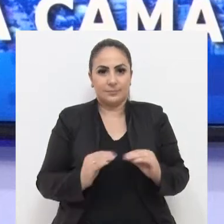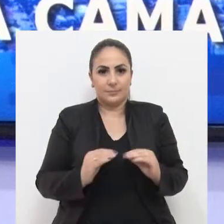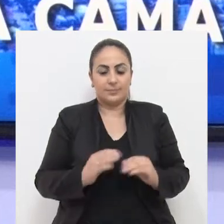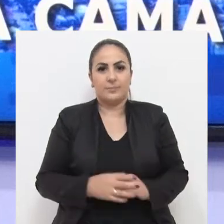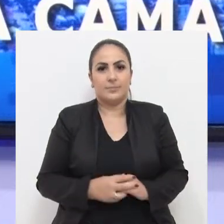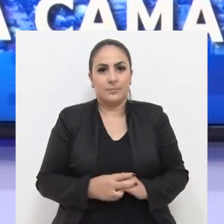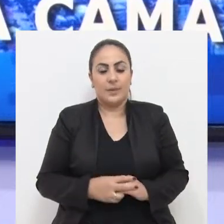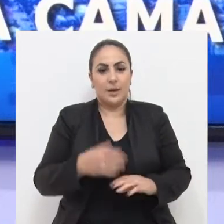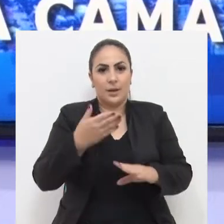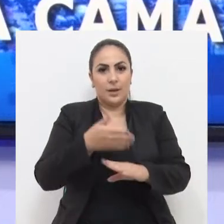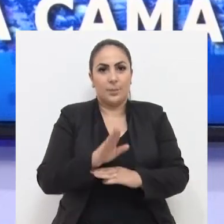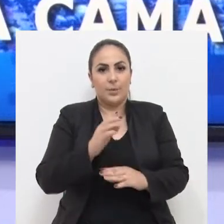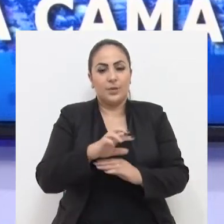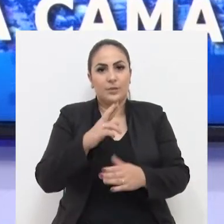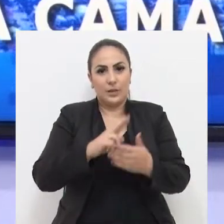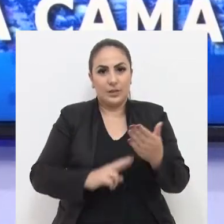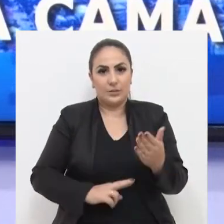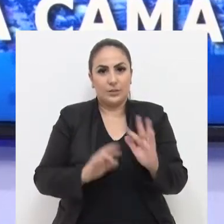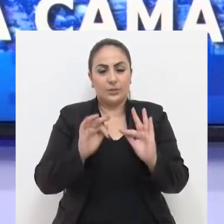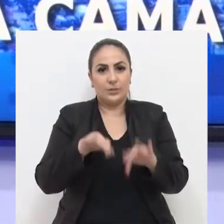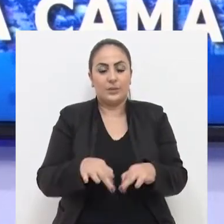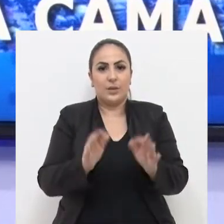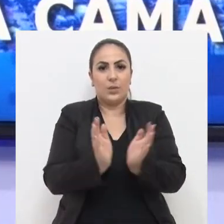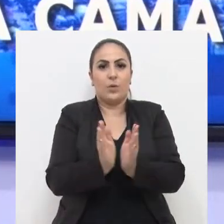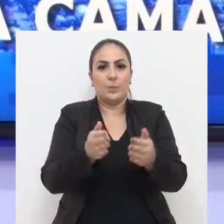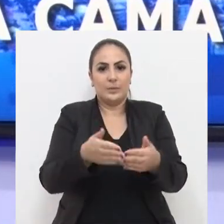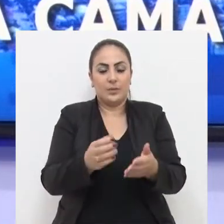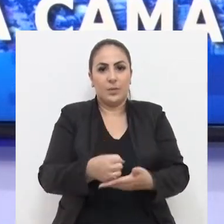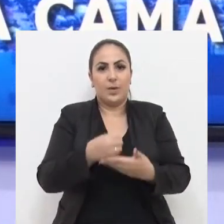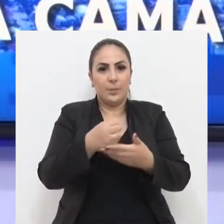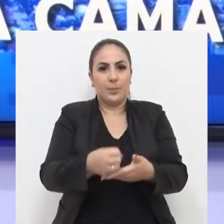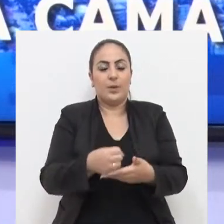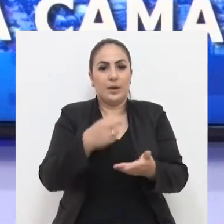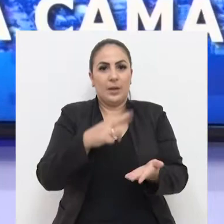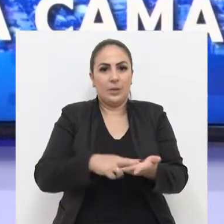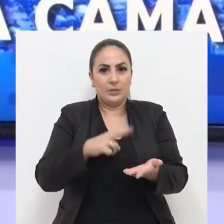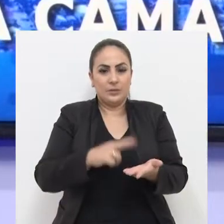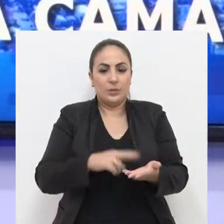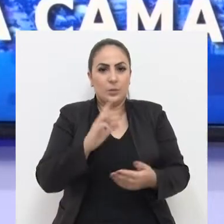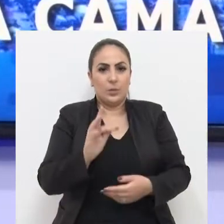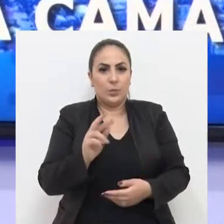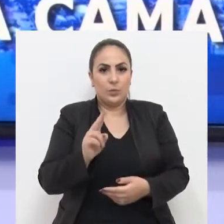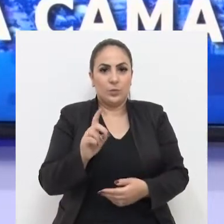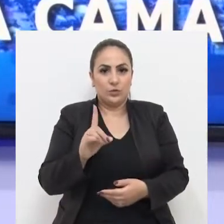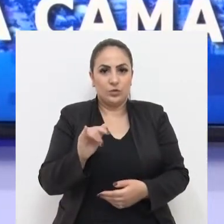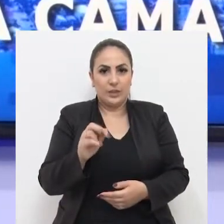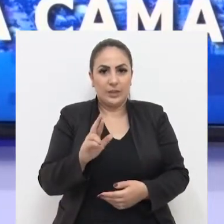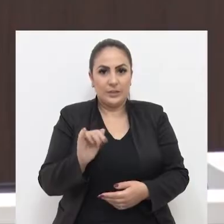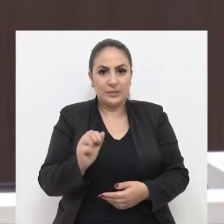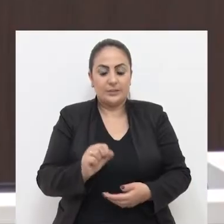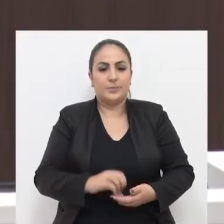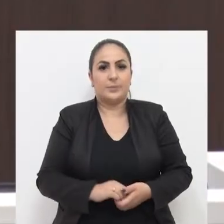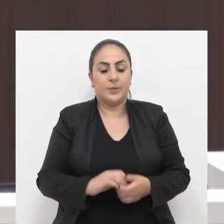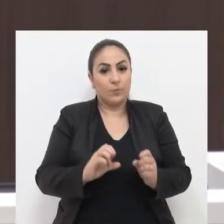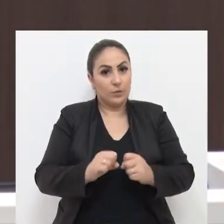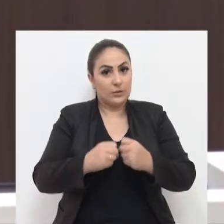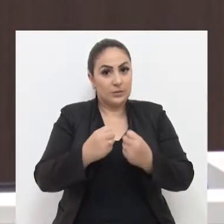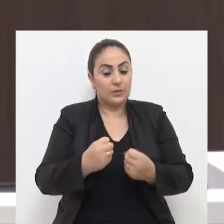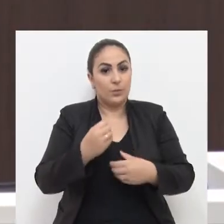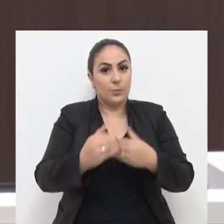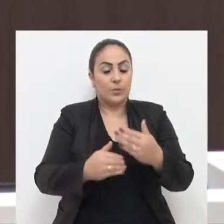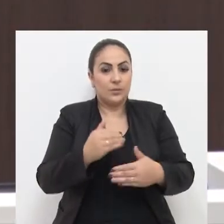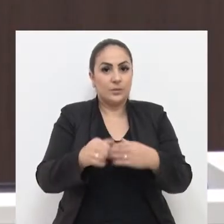Boa noite. Aprovado o relatório final da Comissão de Apoio às Regularizações Fundiárias. Fortalecendo